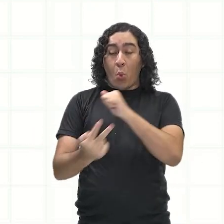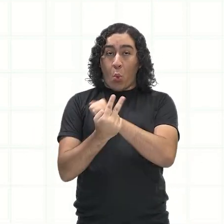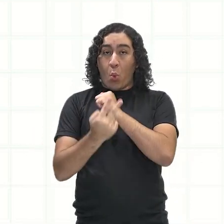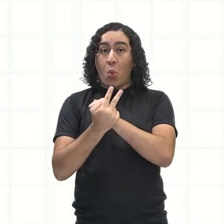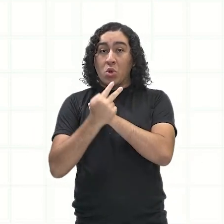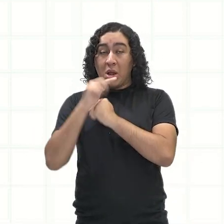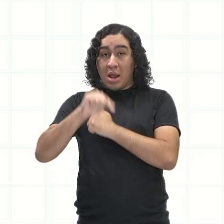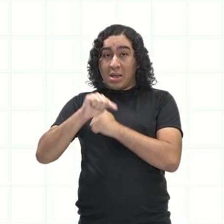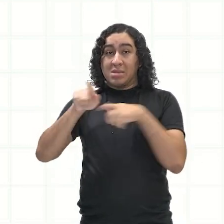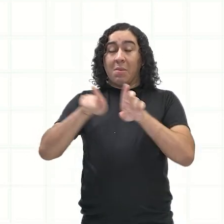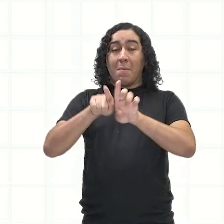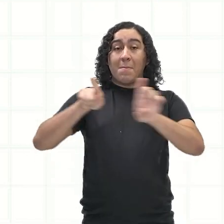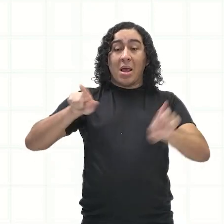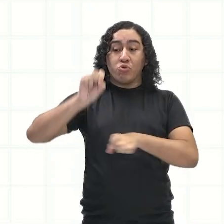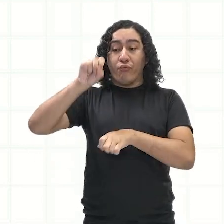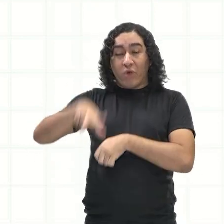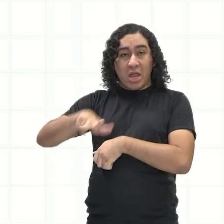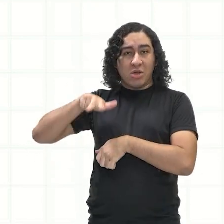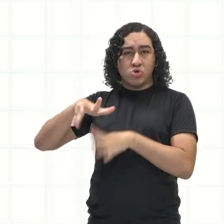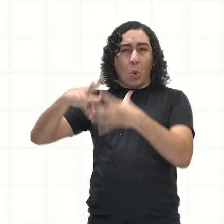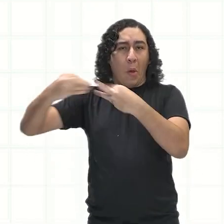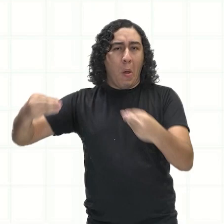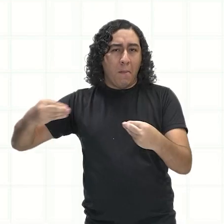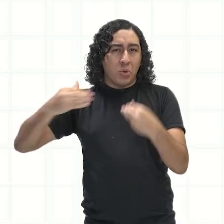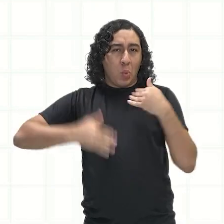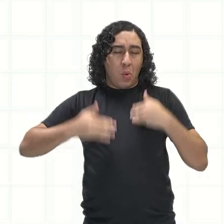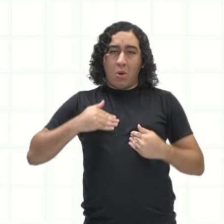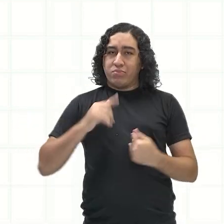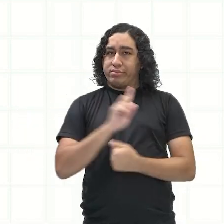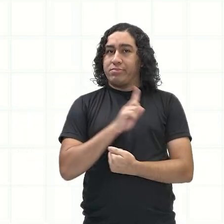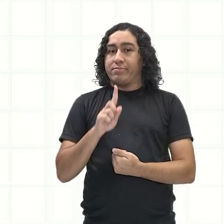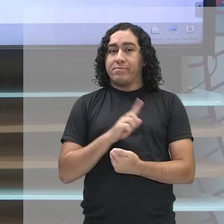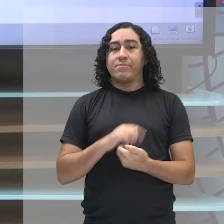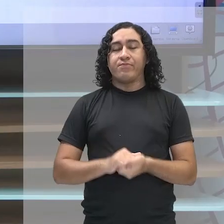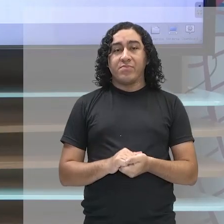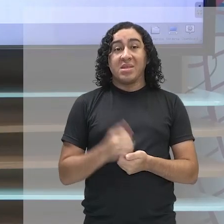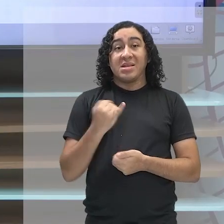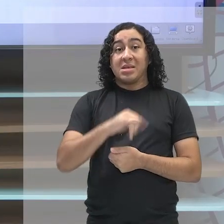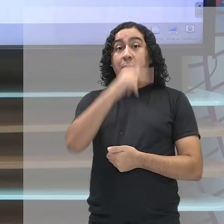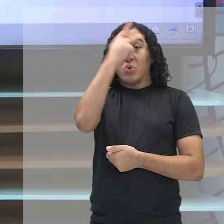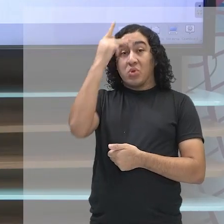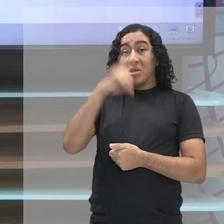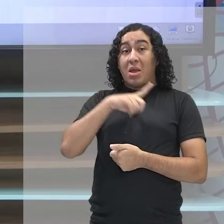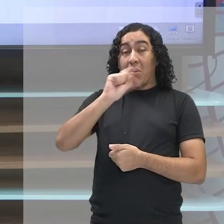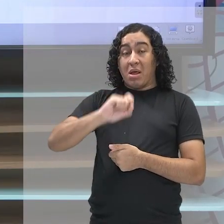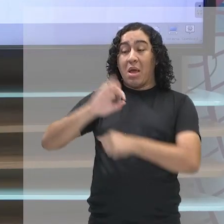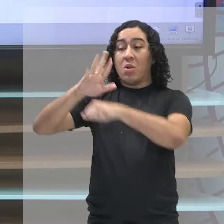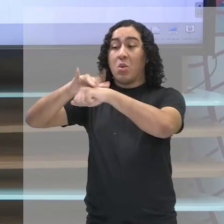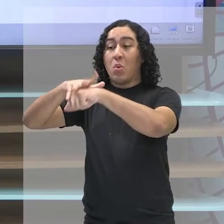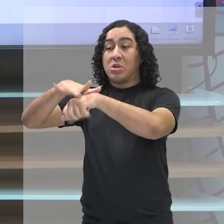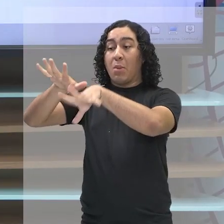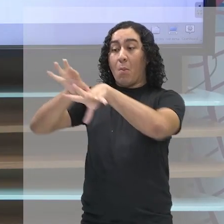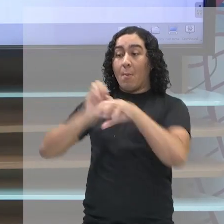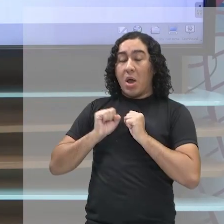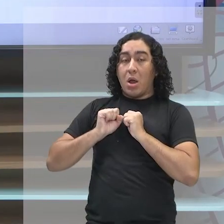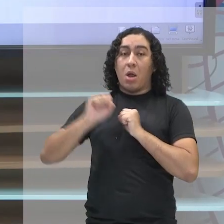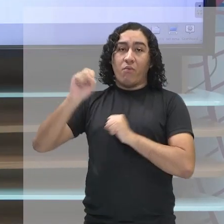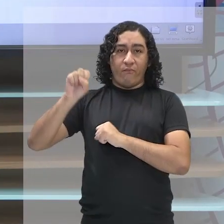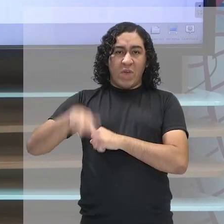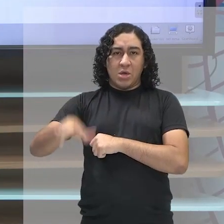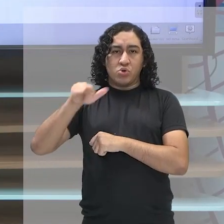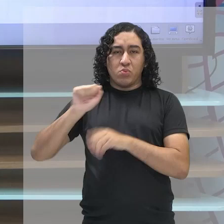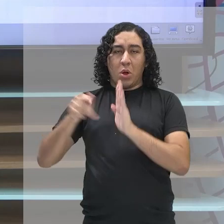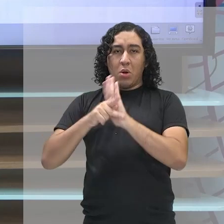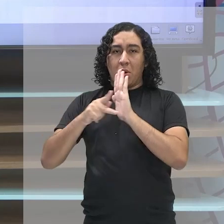não eliminará o vírus do organismo. Como eu falei anteriormente, né? Uma vez que a pessoa foi infectada ali com o vírus da herpes,